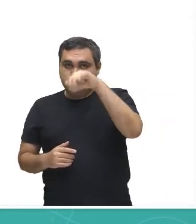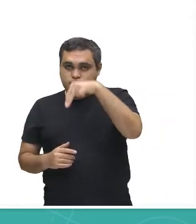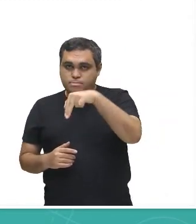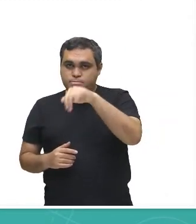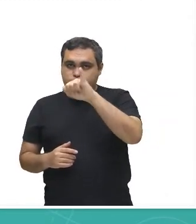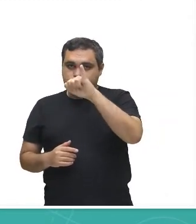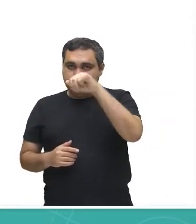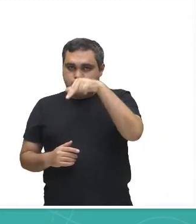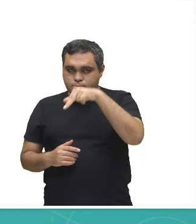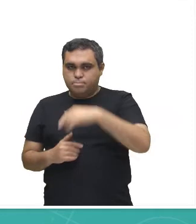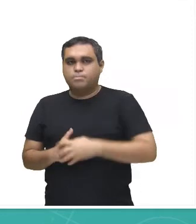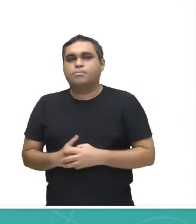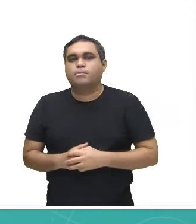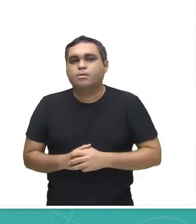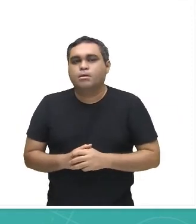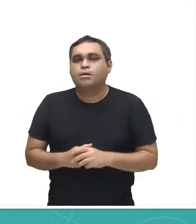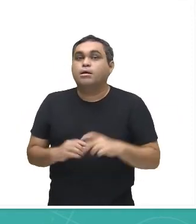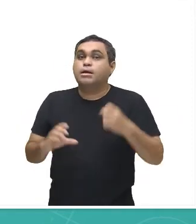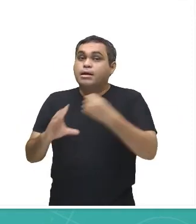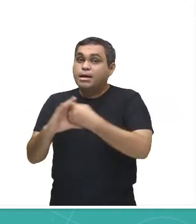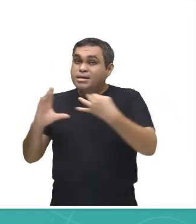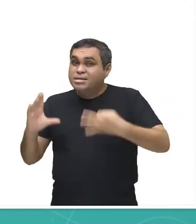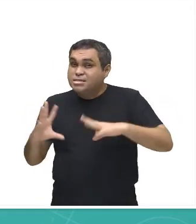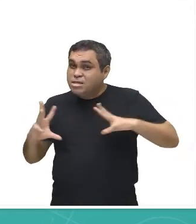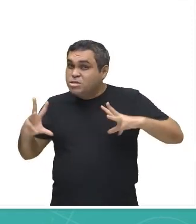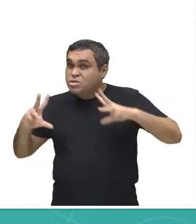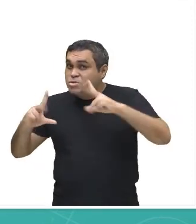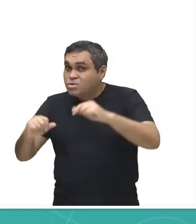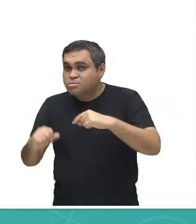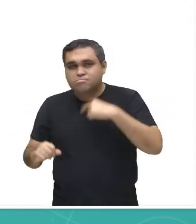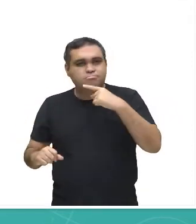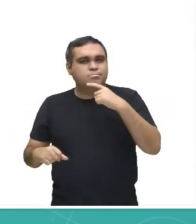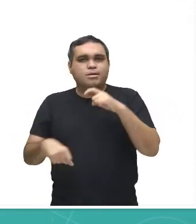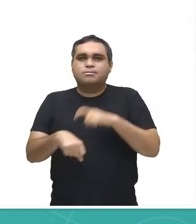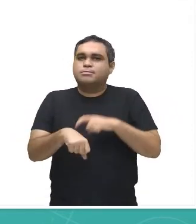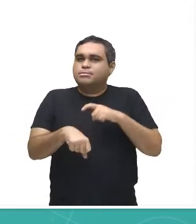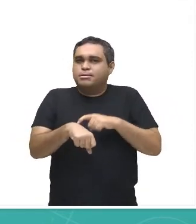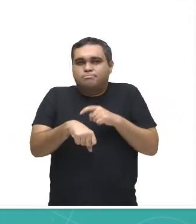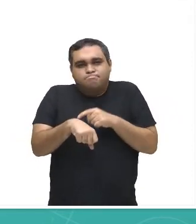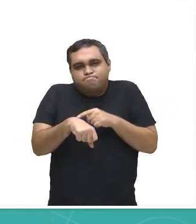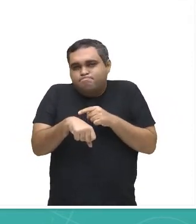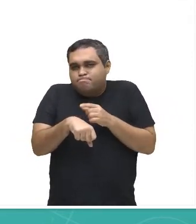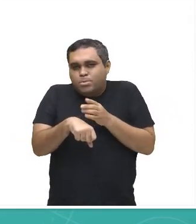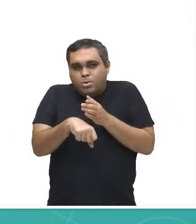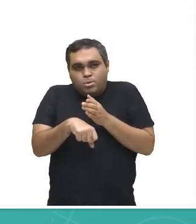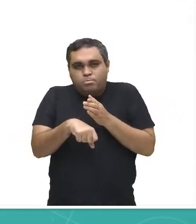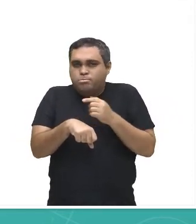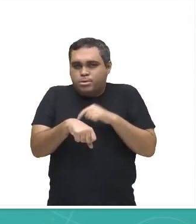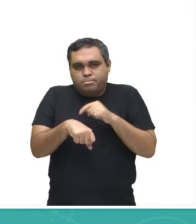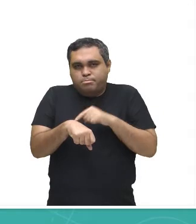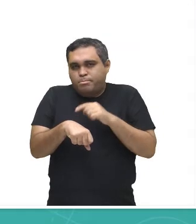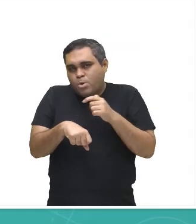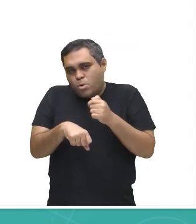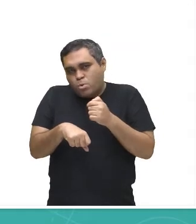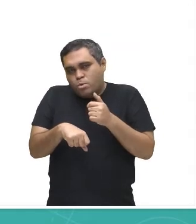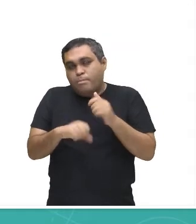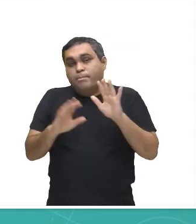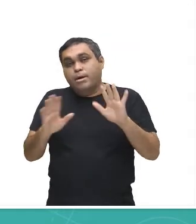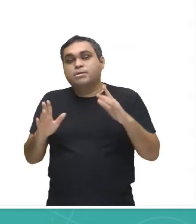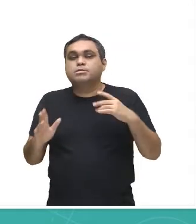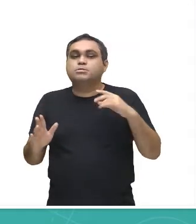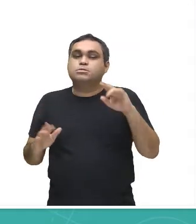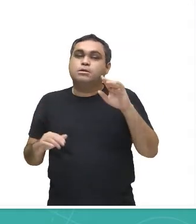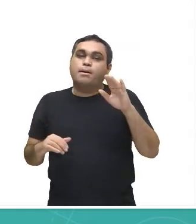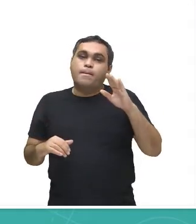todas, como eu falei para vocês, não tem como. O tempo não permite, mas eu trouxe aqui o uso delas que é muito